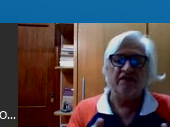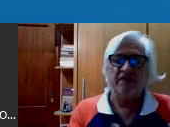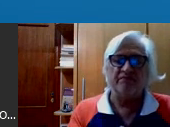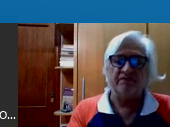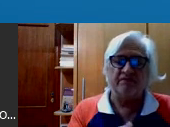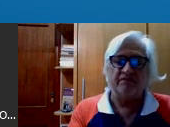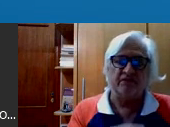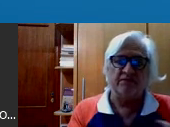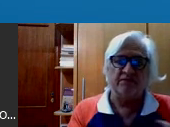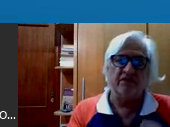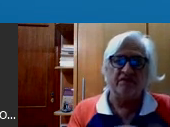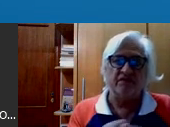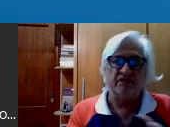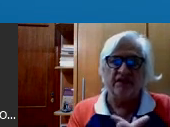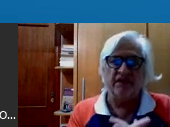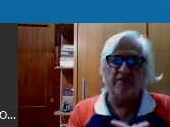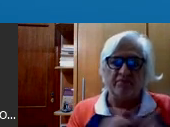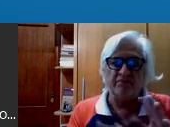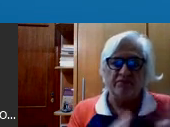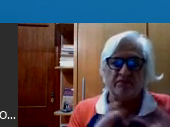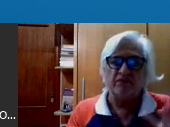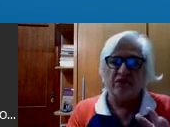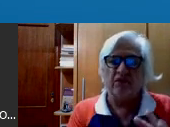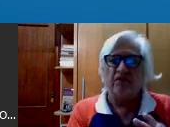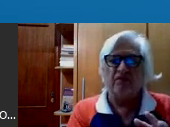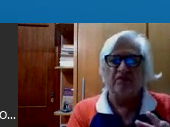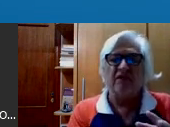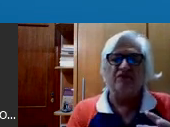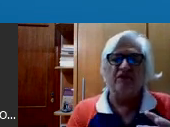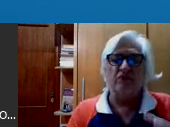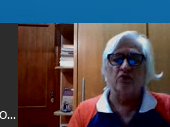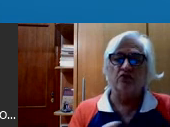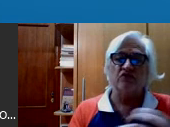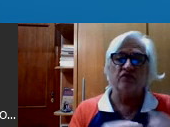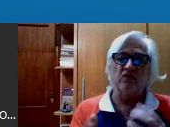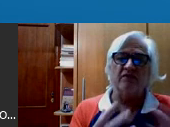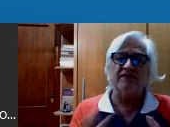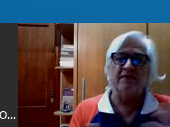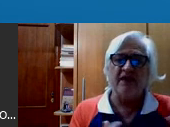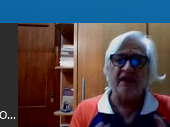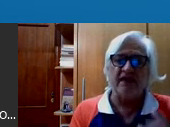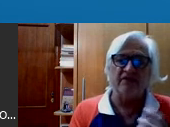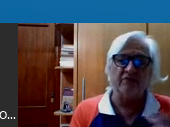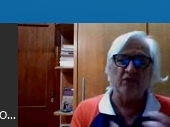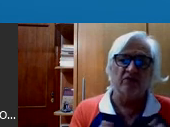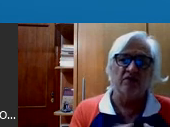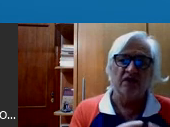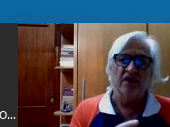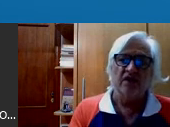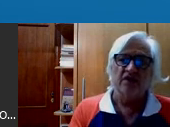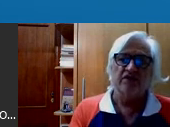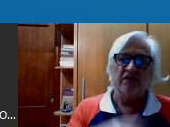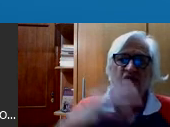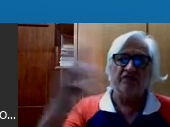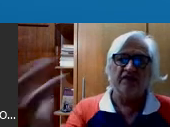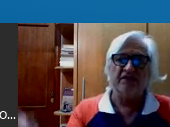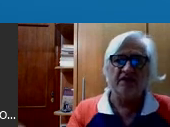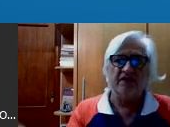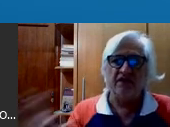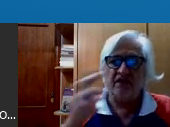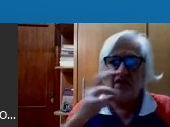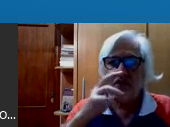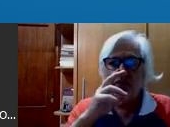E a gente vai depois tentar, mais para o final do curso, ver algumas tabelas e ver, bom, se eu